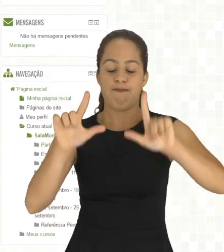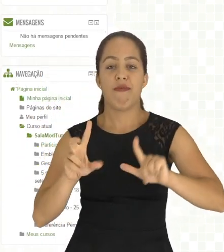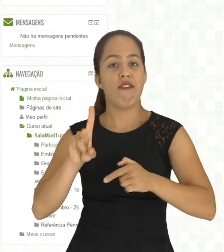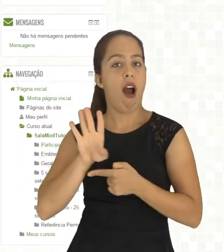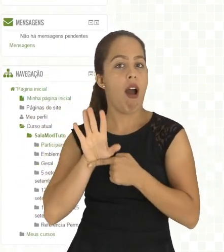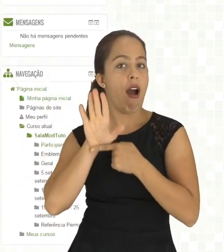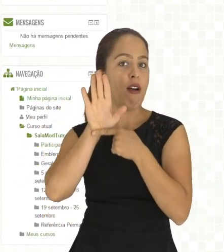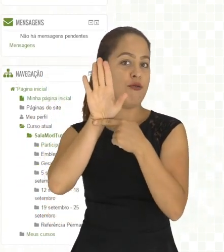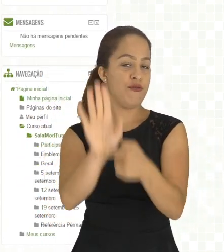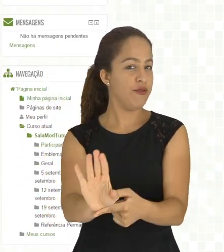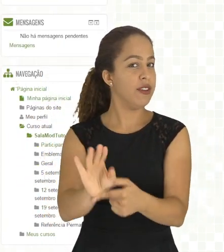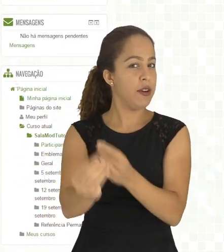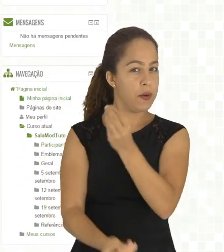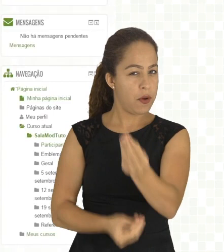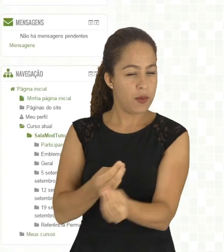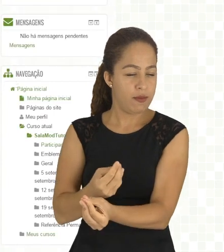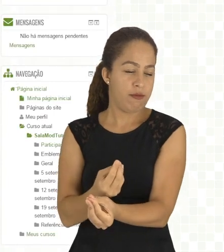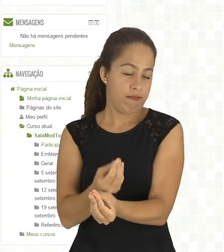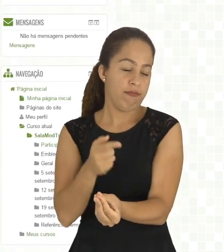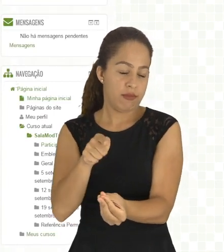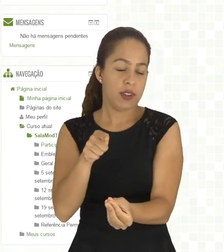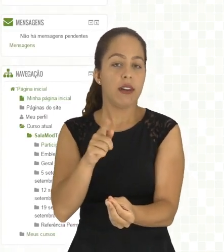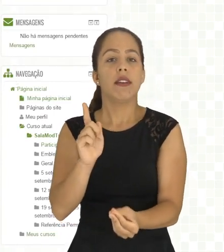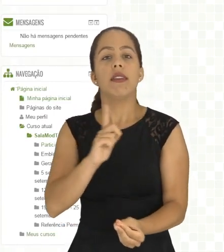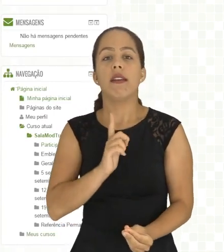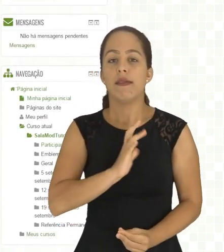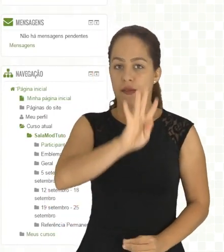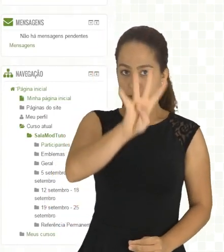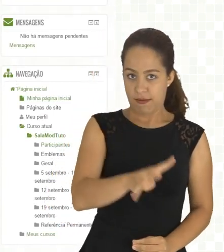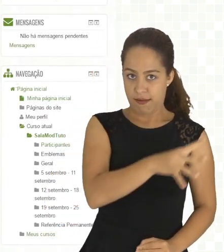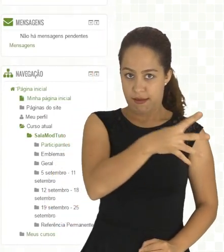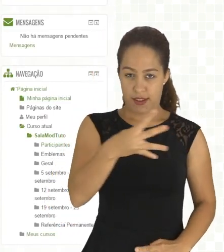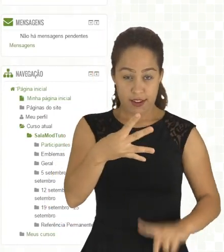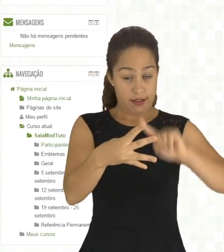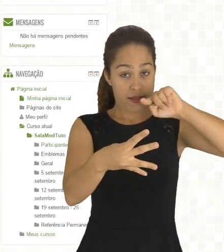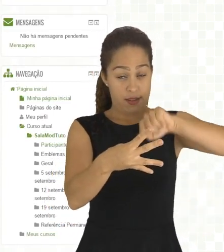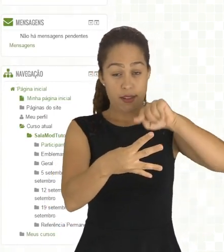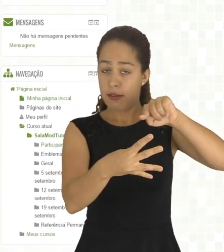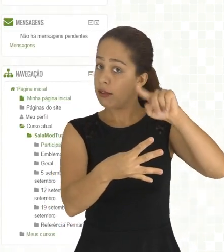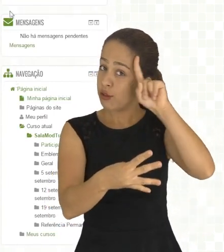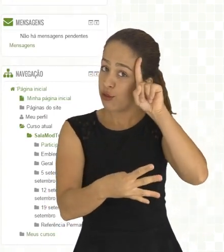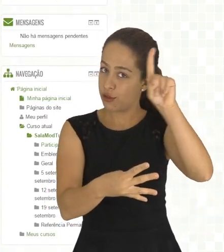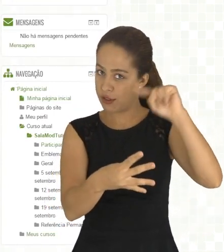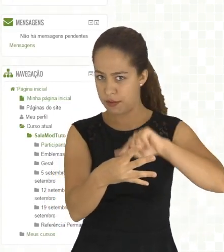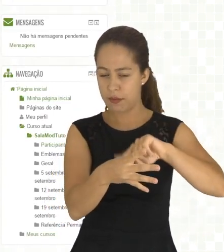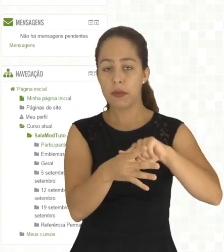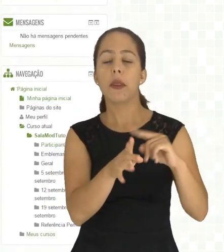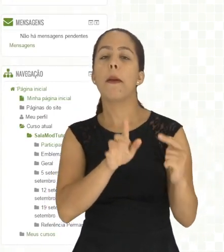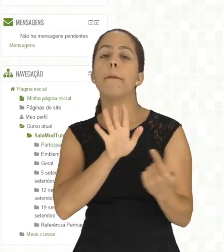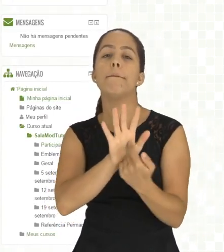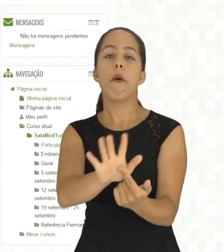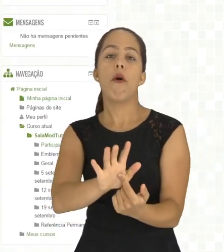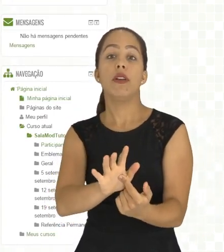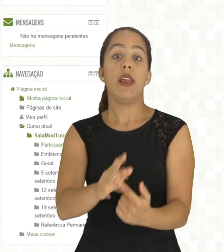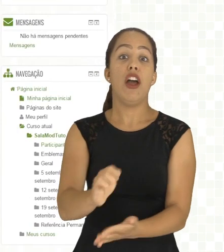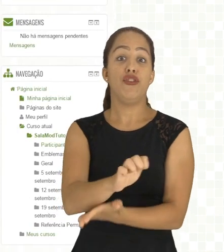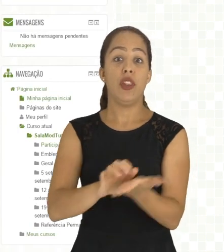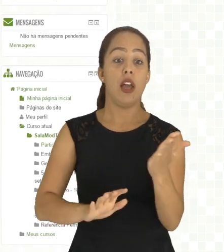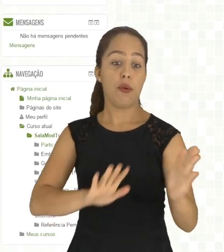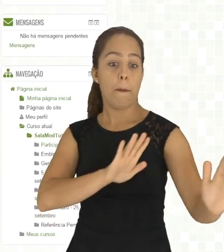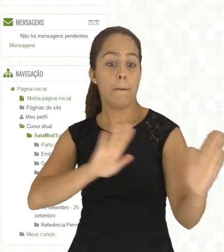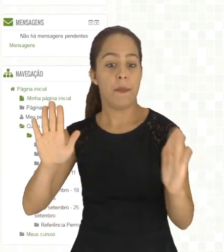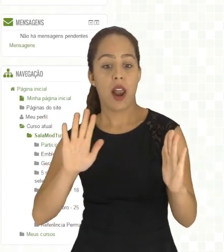sentido o primeiro deles é o calendário o calendário mostra o prazo de encerramento das atividades